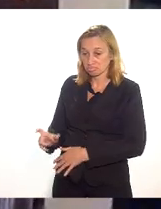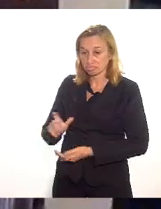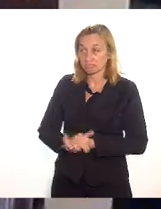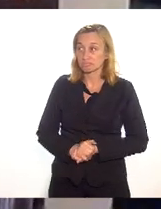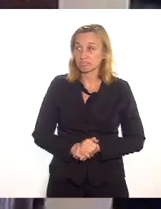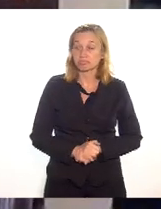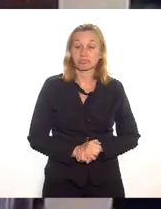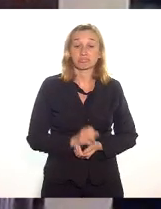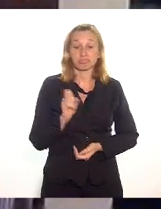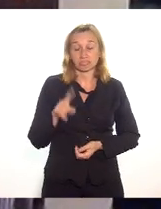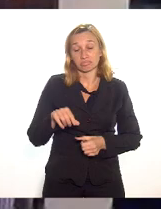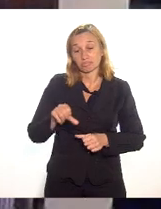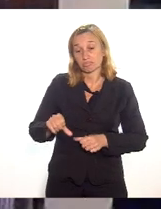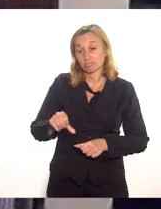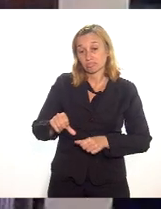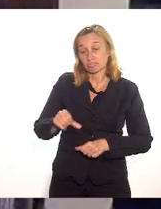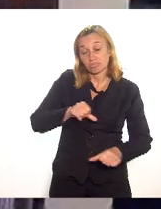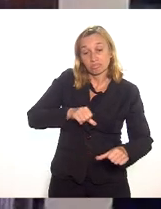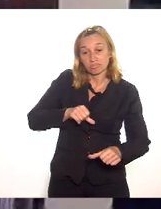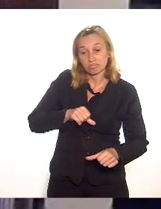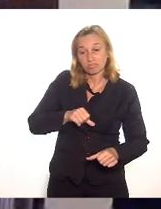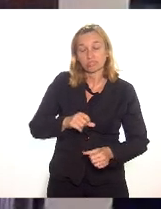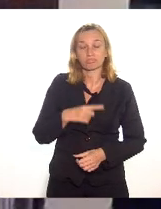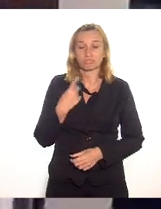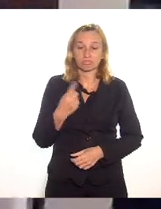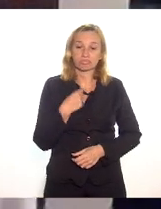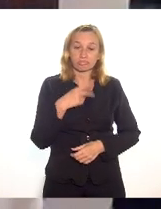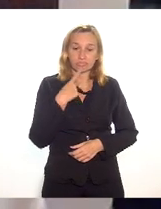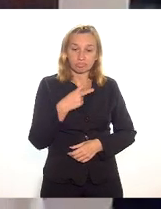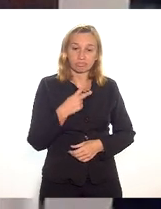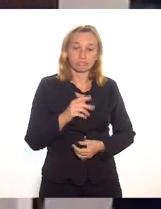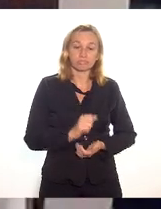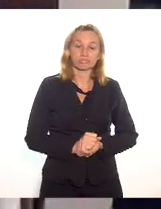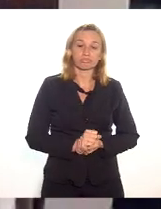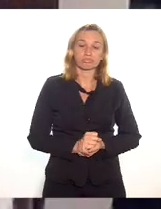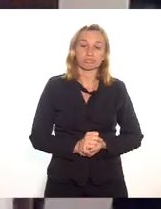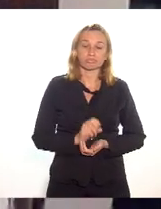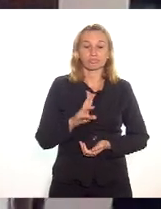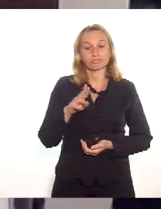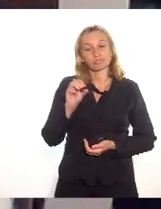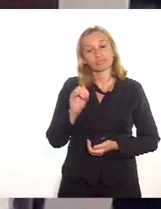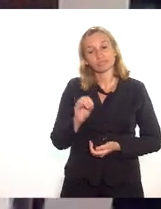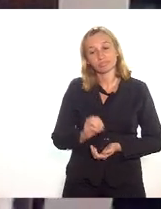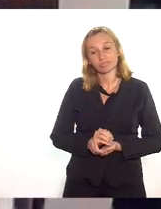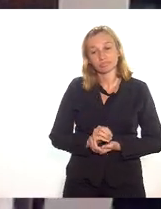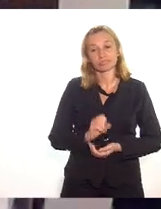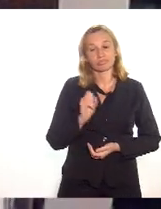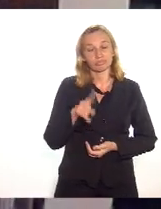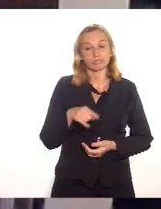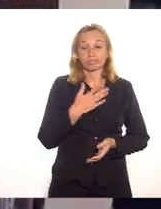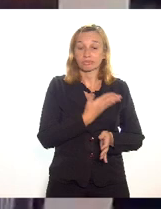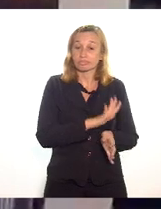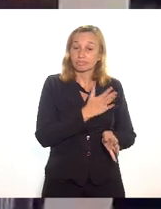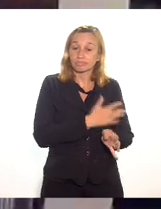esse é o cuidado que a gente tem. Quando nós falamos do subsídio cruzado, que é uma